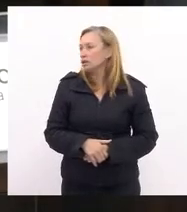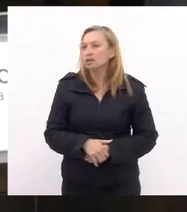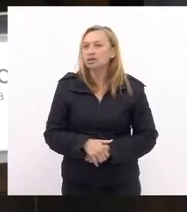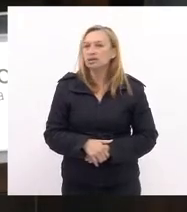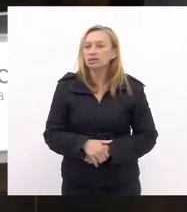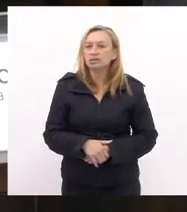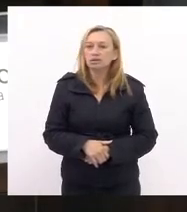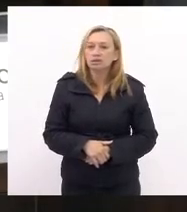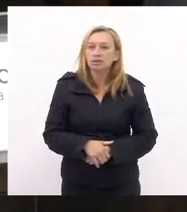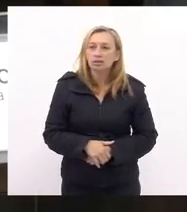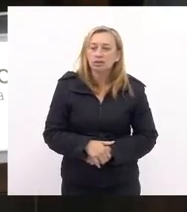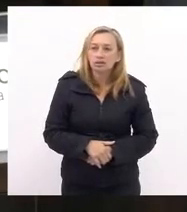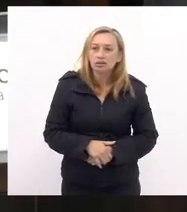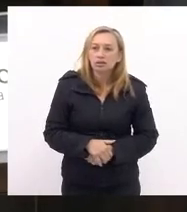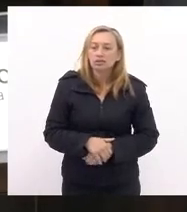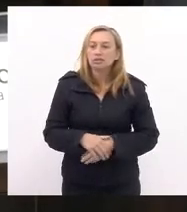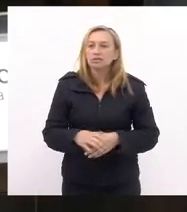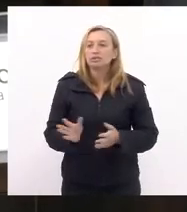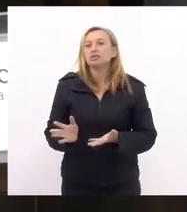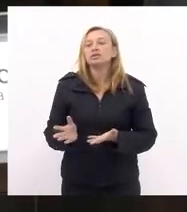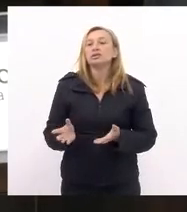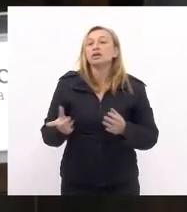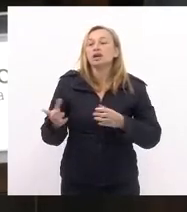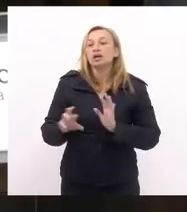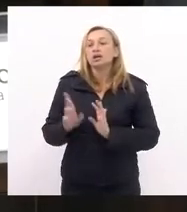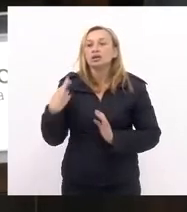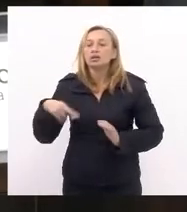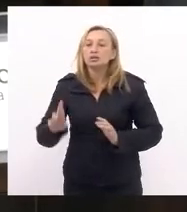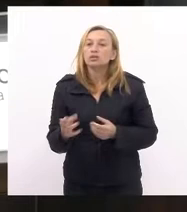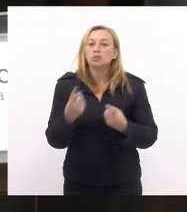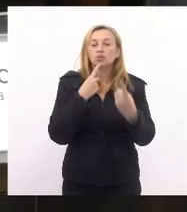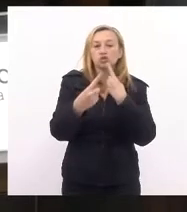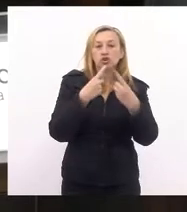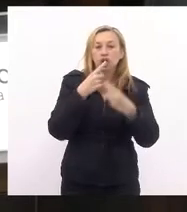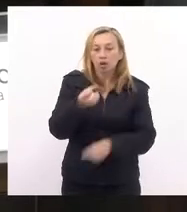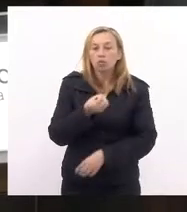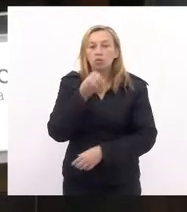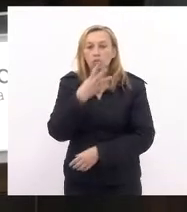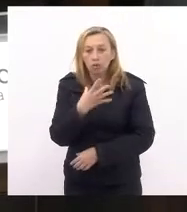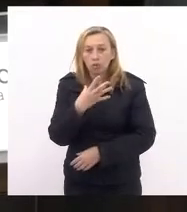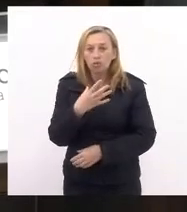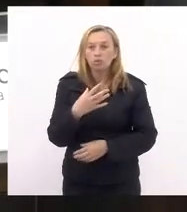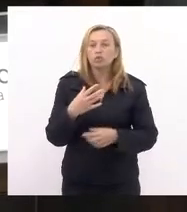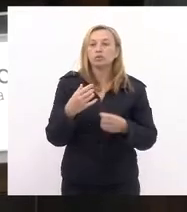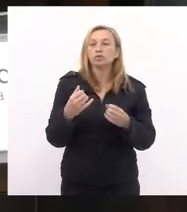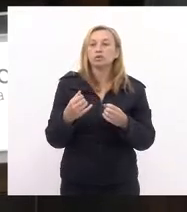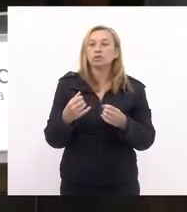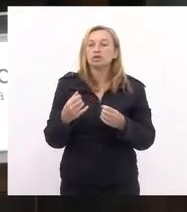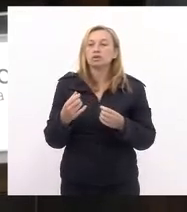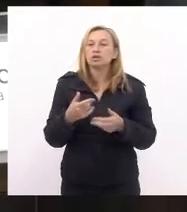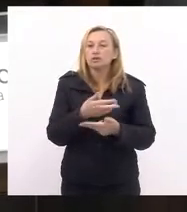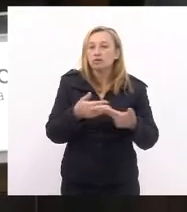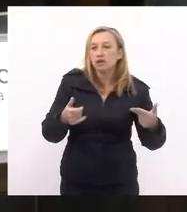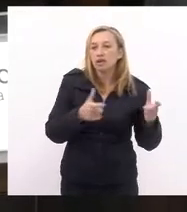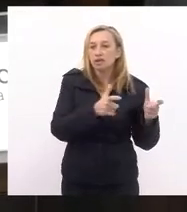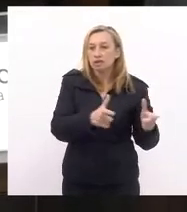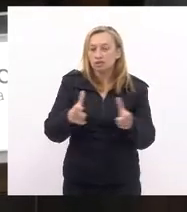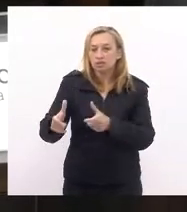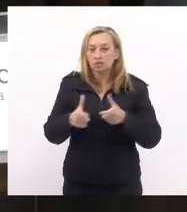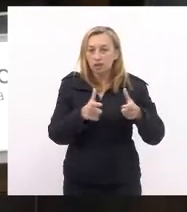intolerância religiosa e também promover o bom diálogo interreligioso